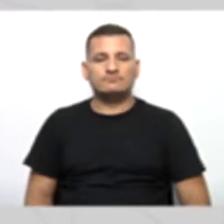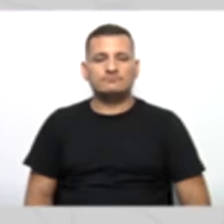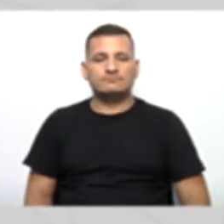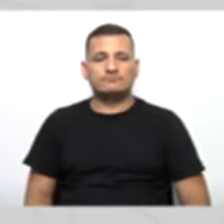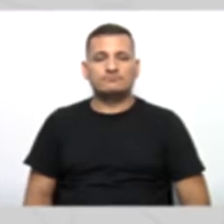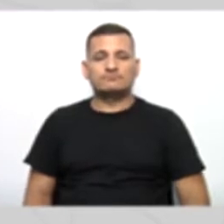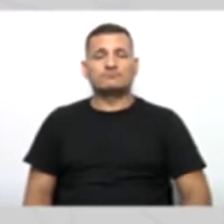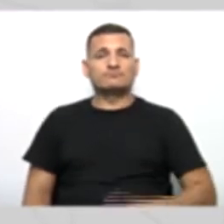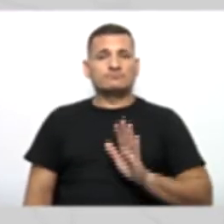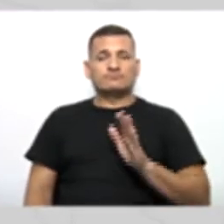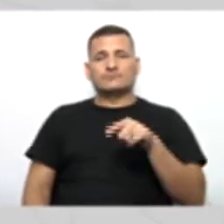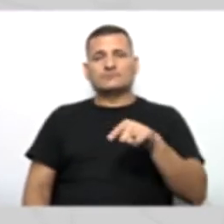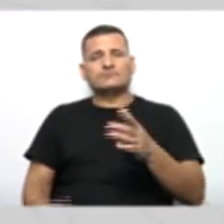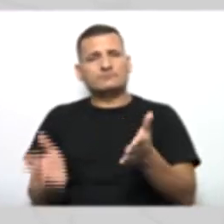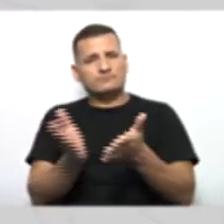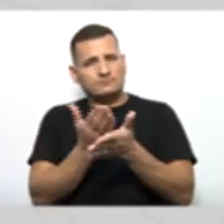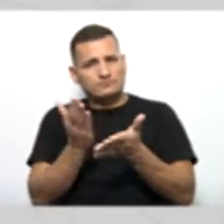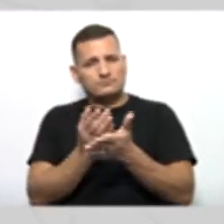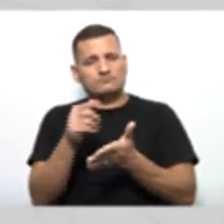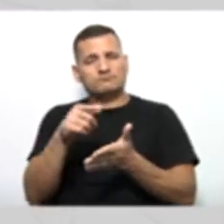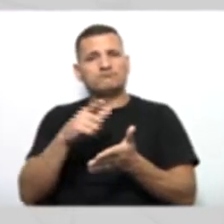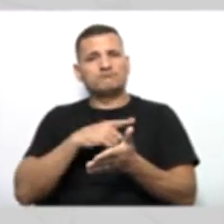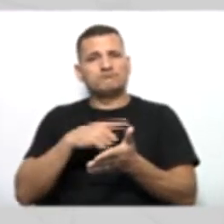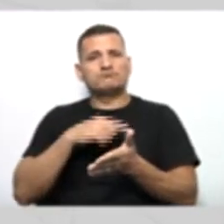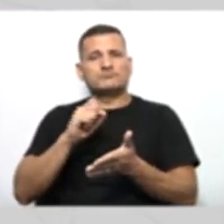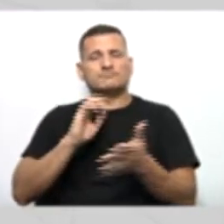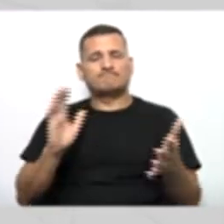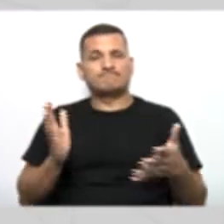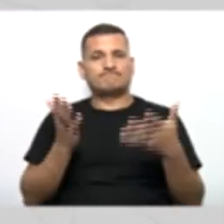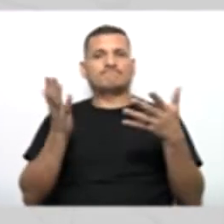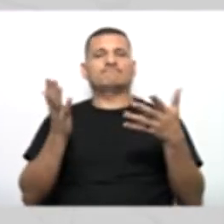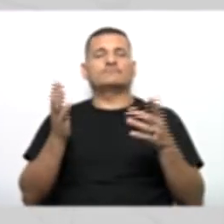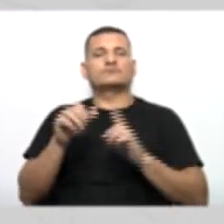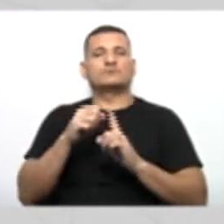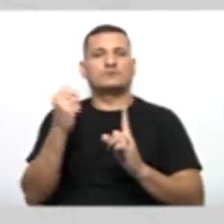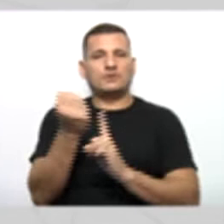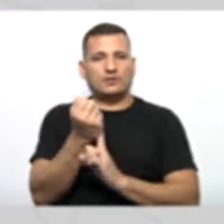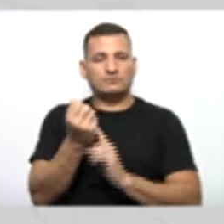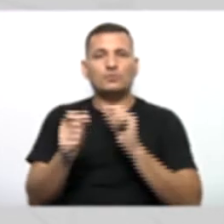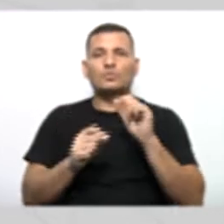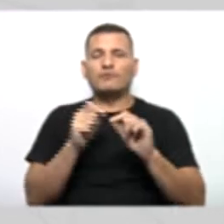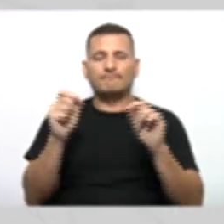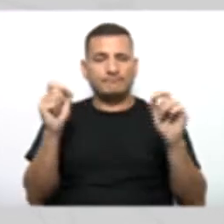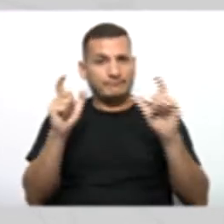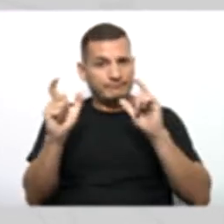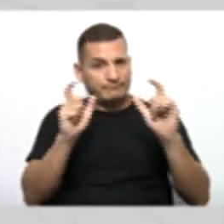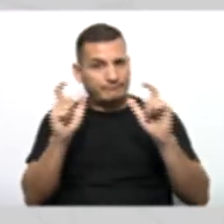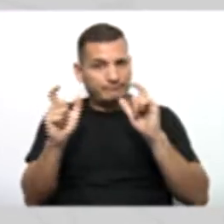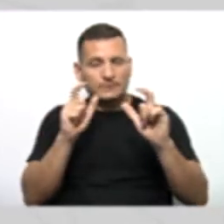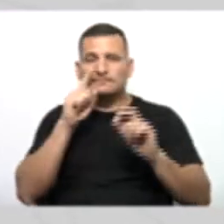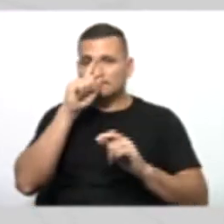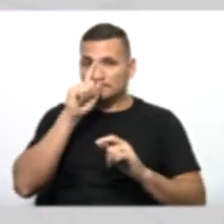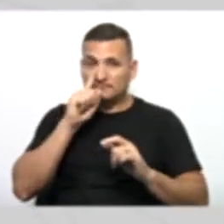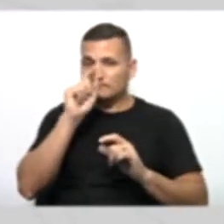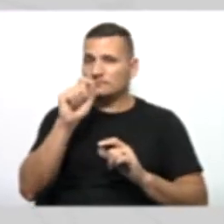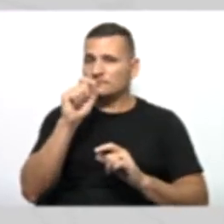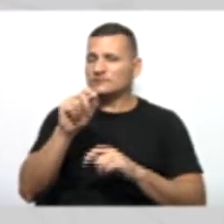Esse livro causou um enorme impacto na sociedade, alertando para os riscos de se utilizar os recursos